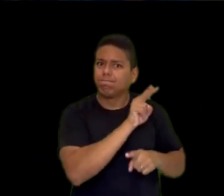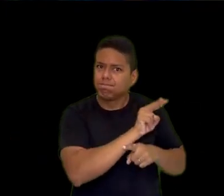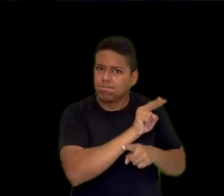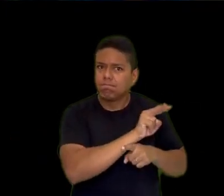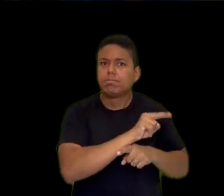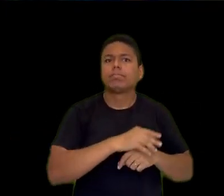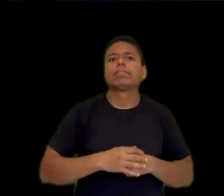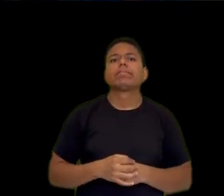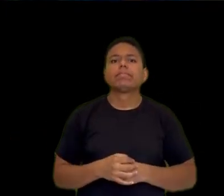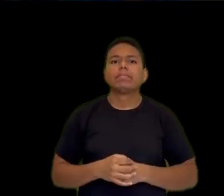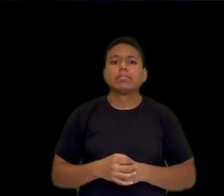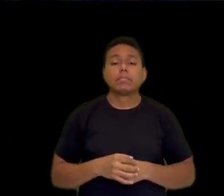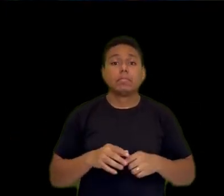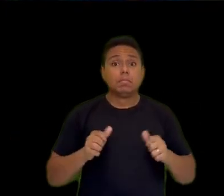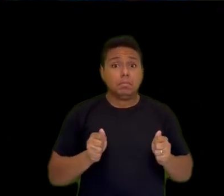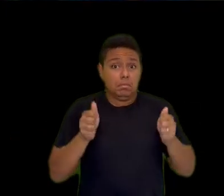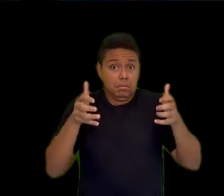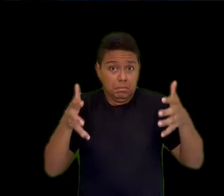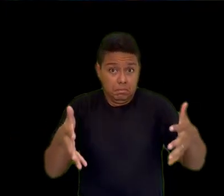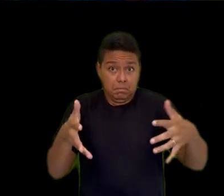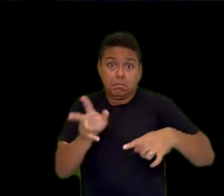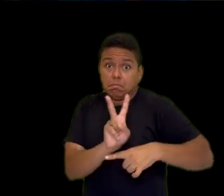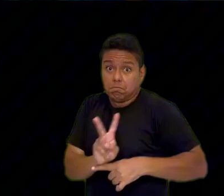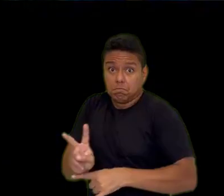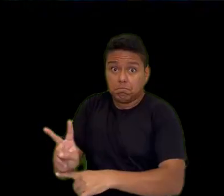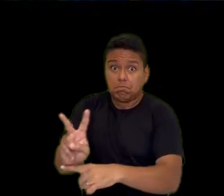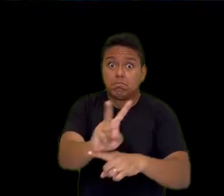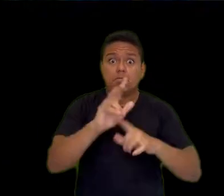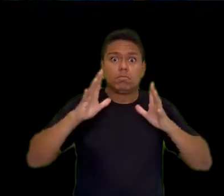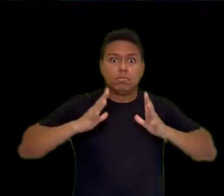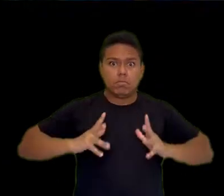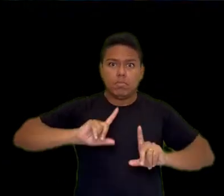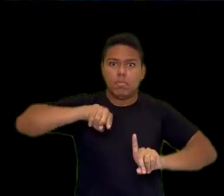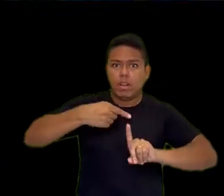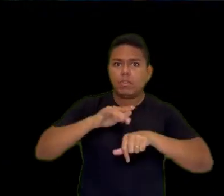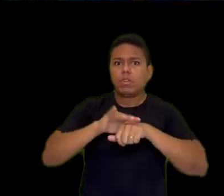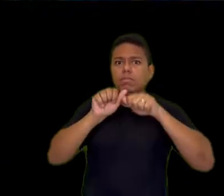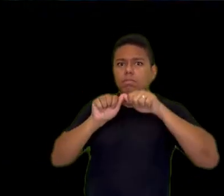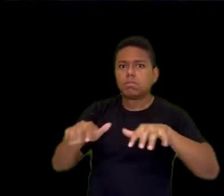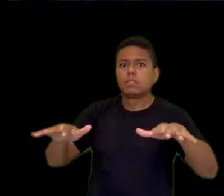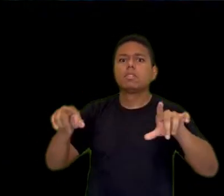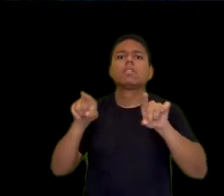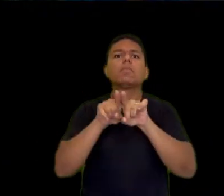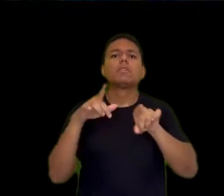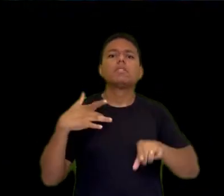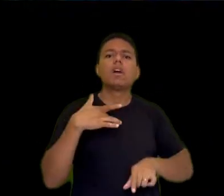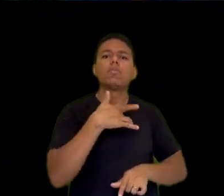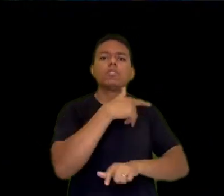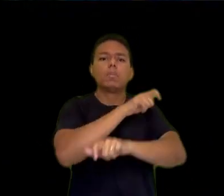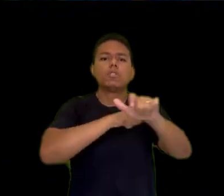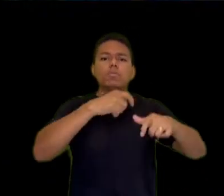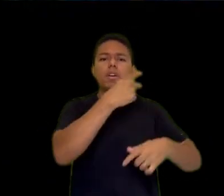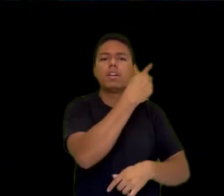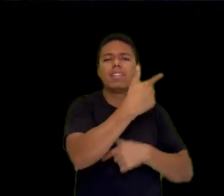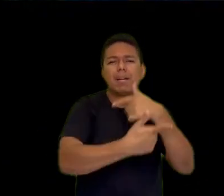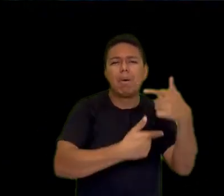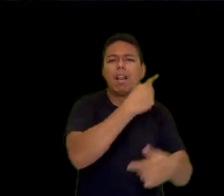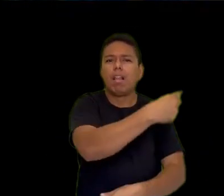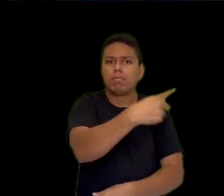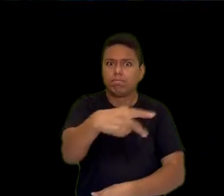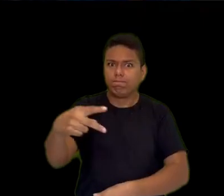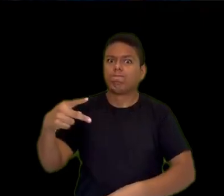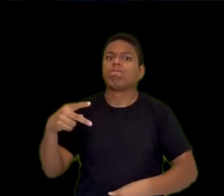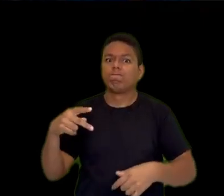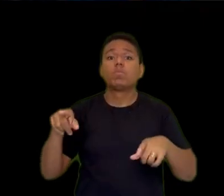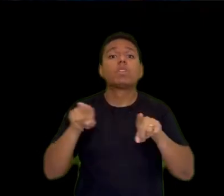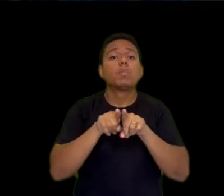e epidemiológica, bem como as de saúde do trabalhador. Fiscalizar e inspecionar alimento, participar do controle e fiscalização